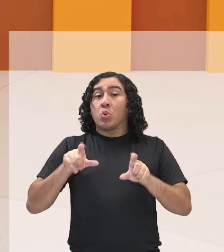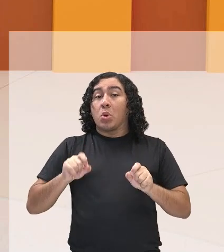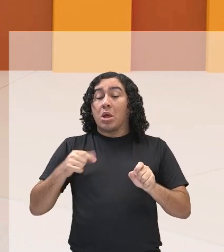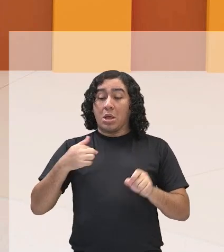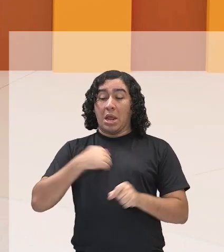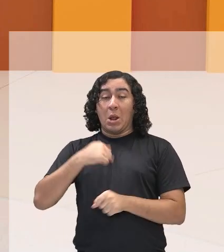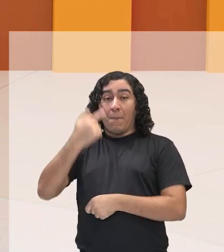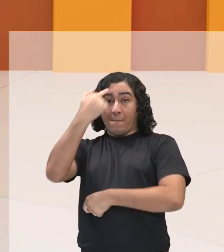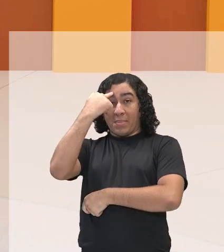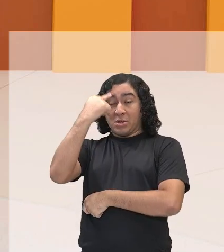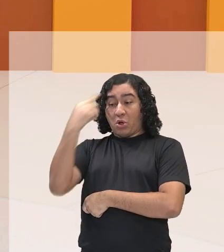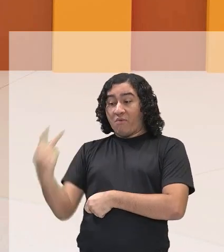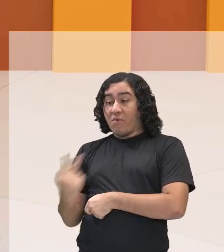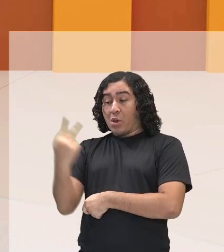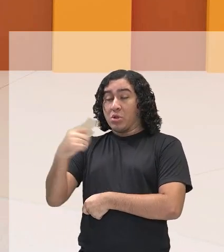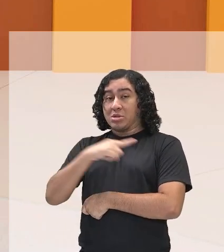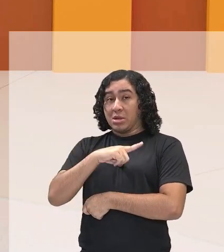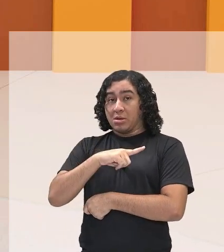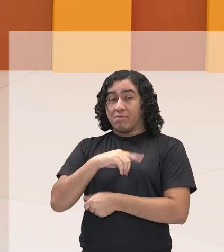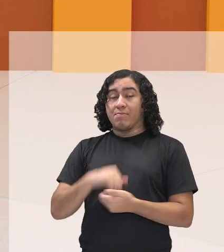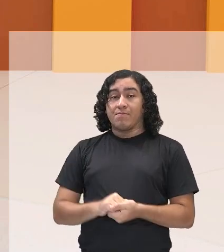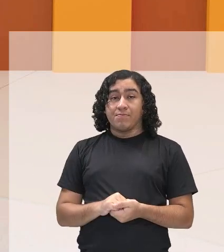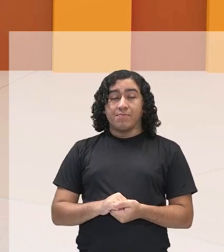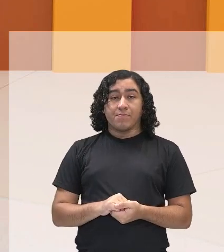Então eu faço as minhas escolhas,